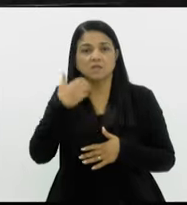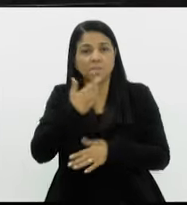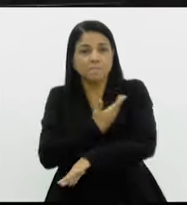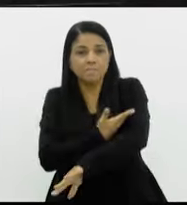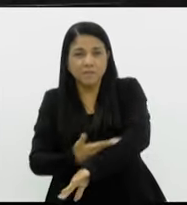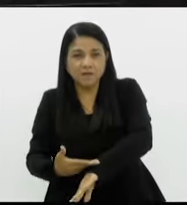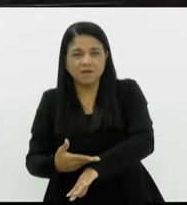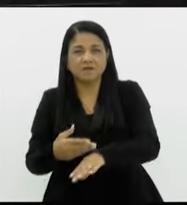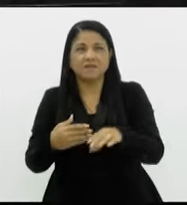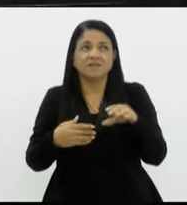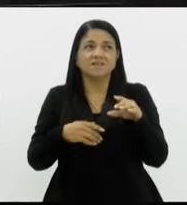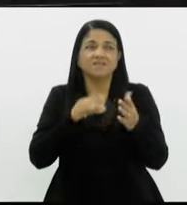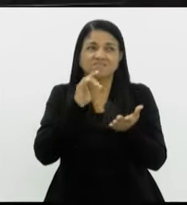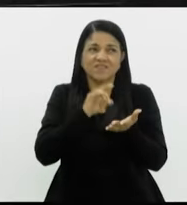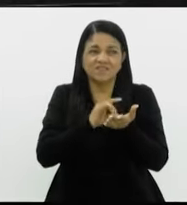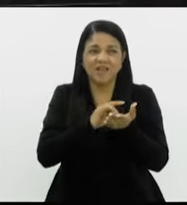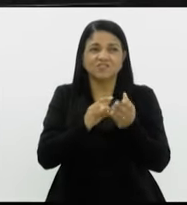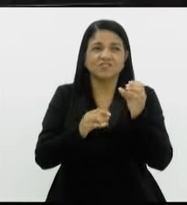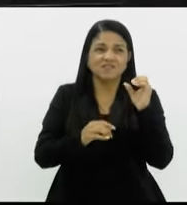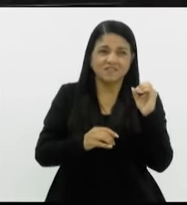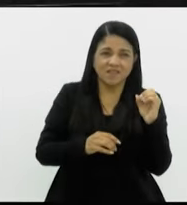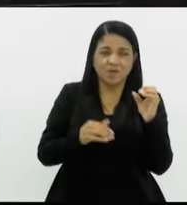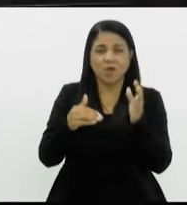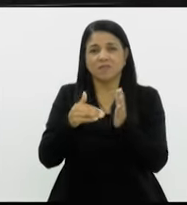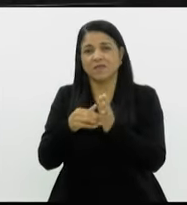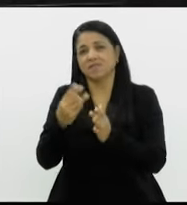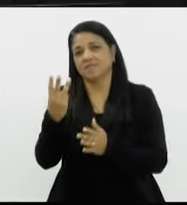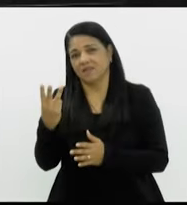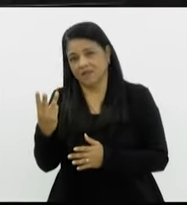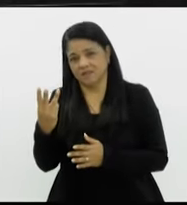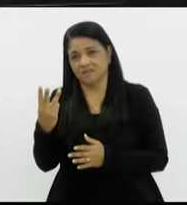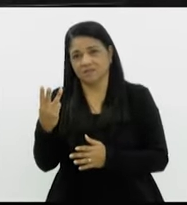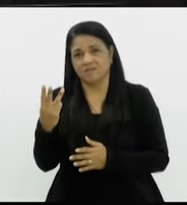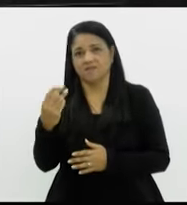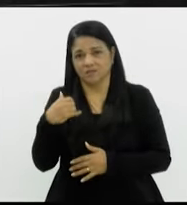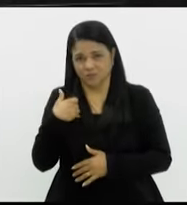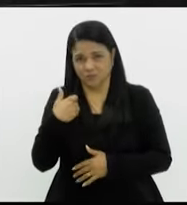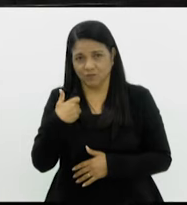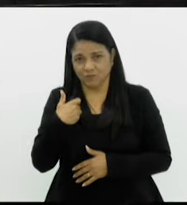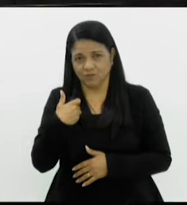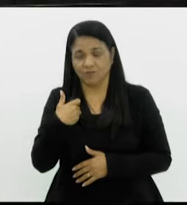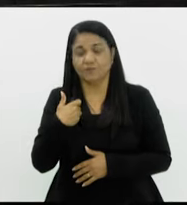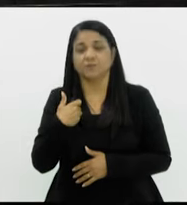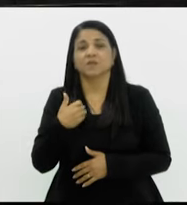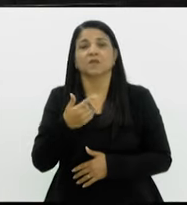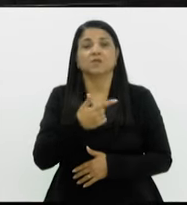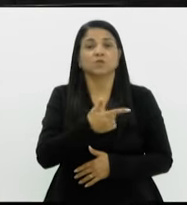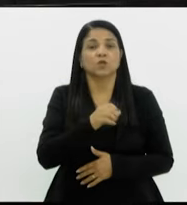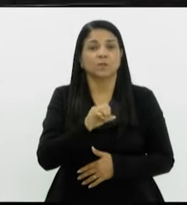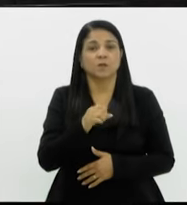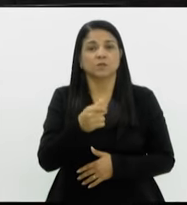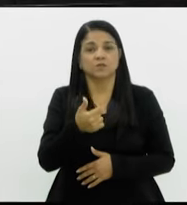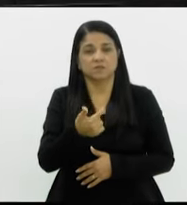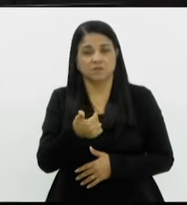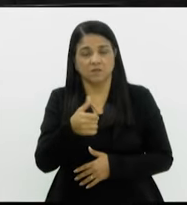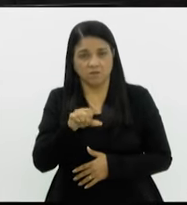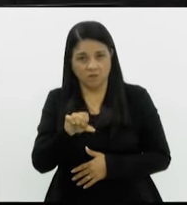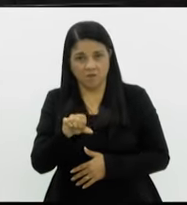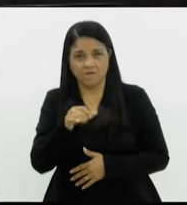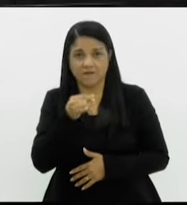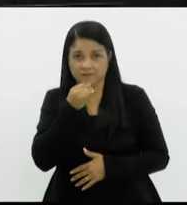na verdade é de 0 a 3 anos de idade, e meninas. Em 2019, para citar como